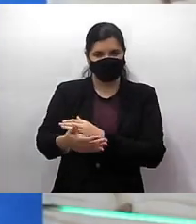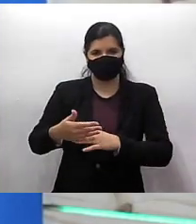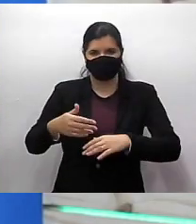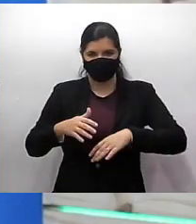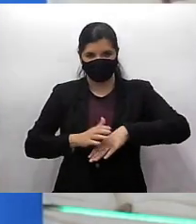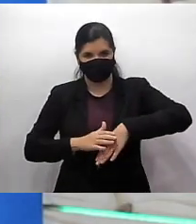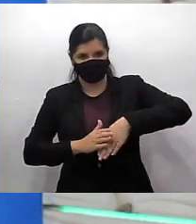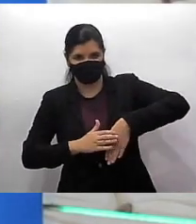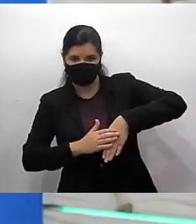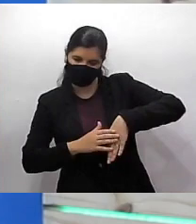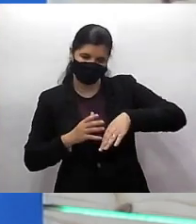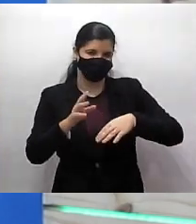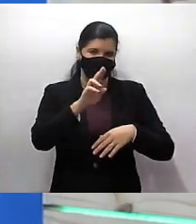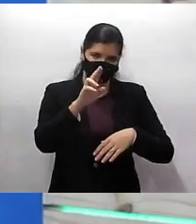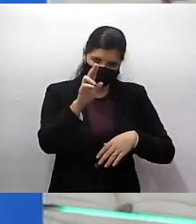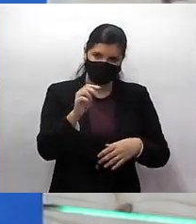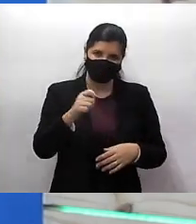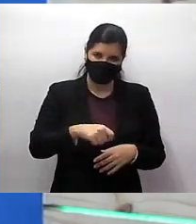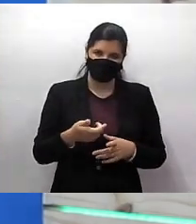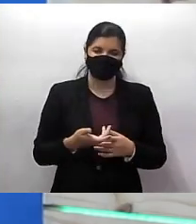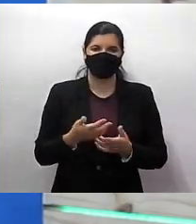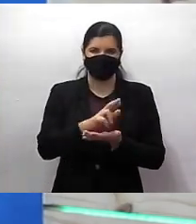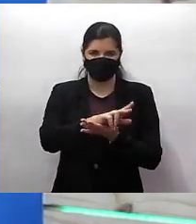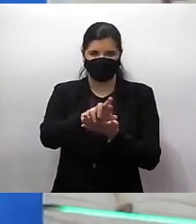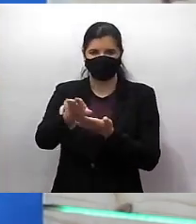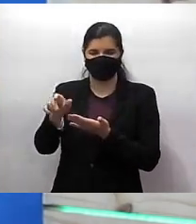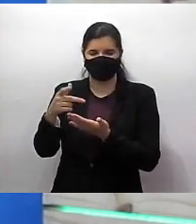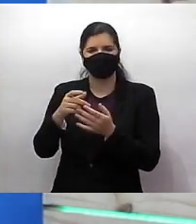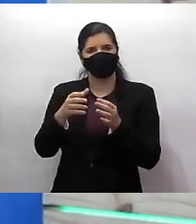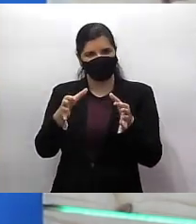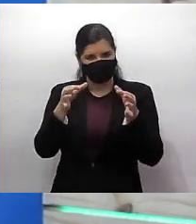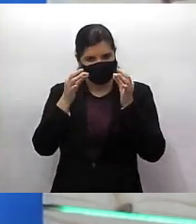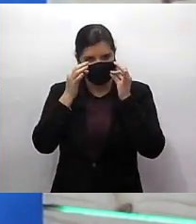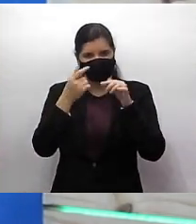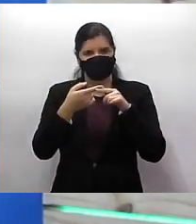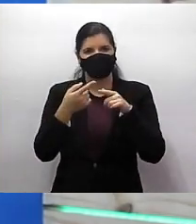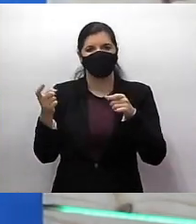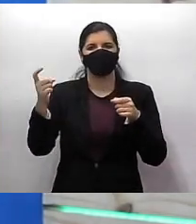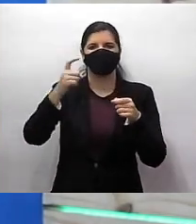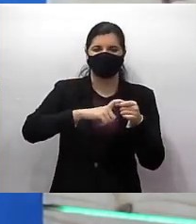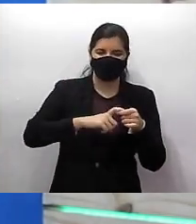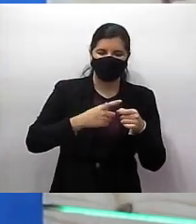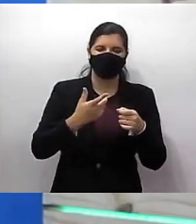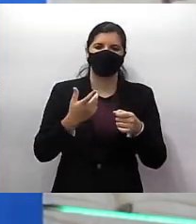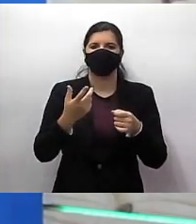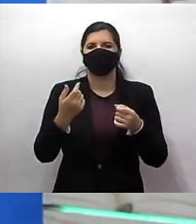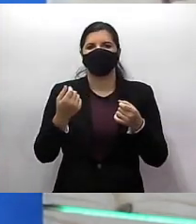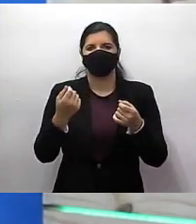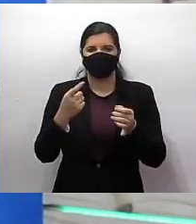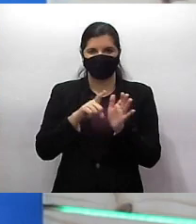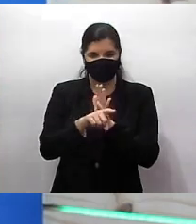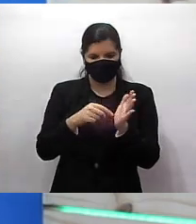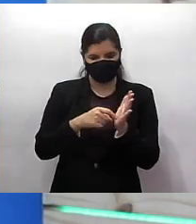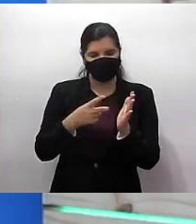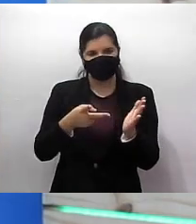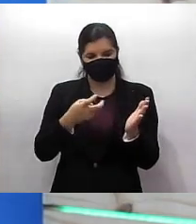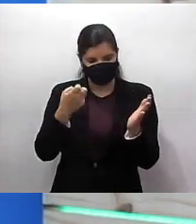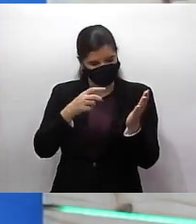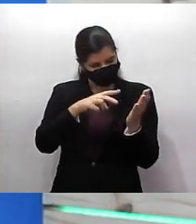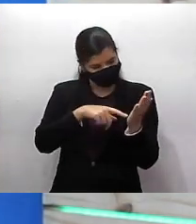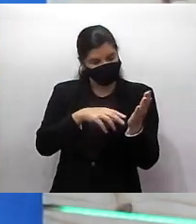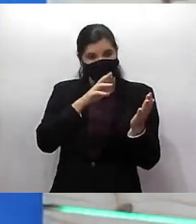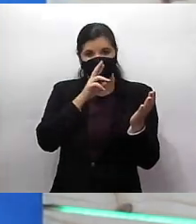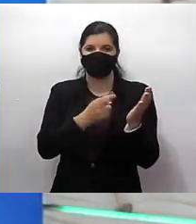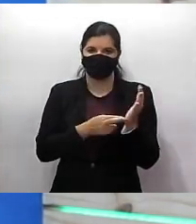podem ser utilizadas. Então fica ligado que essas medidas ainda podem voltar ou estarem numa questão que você vai responder,